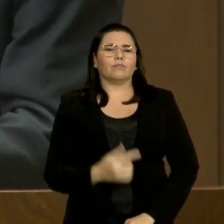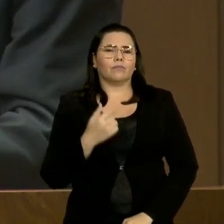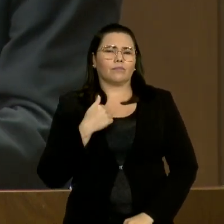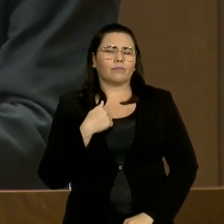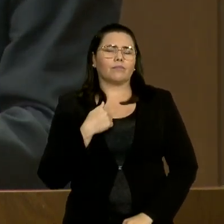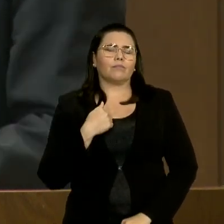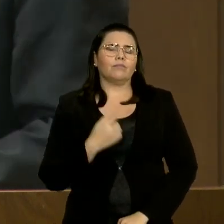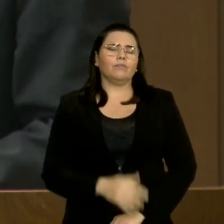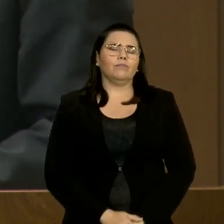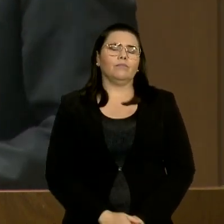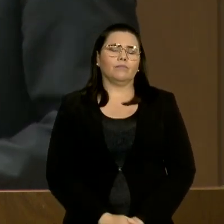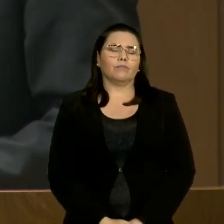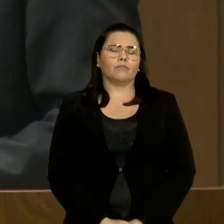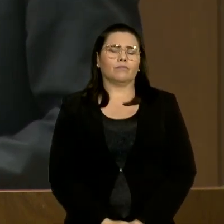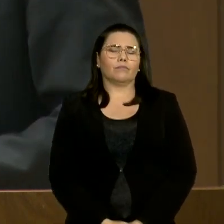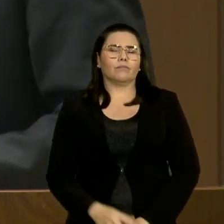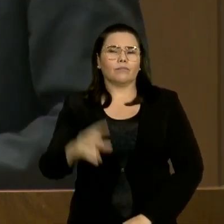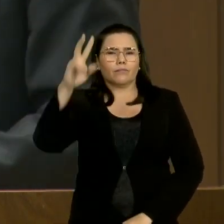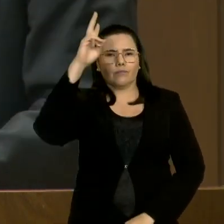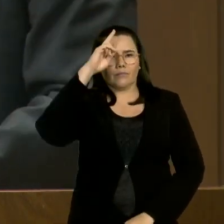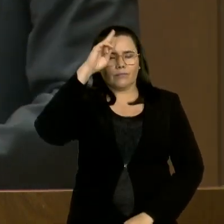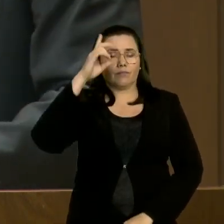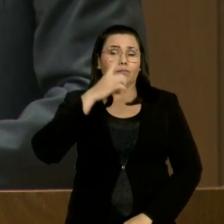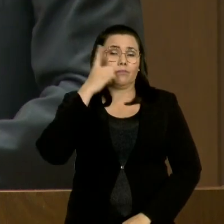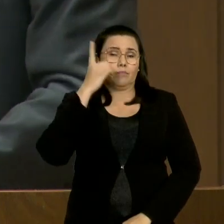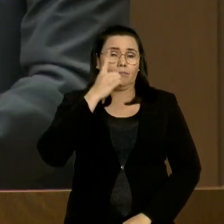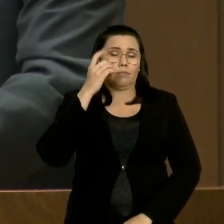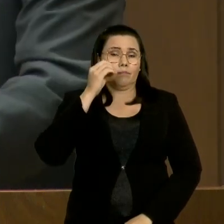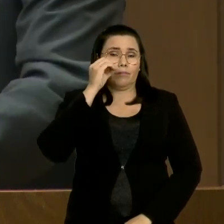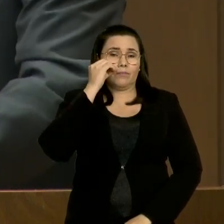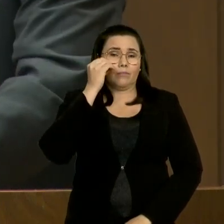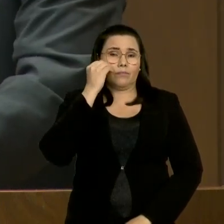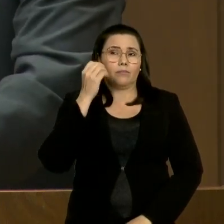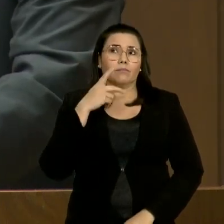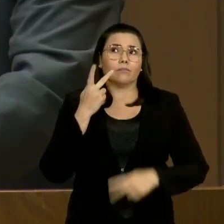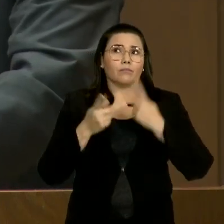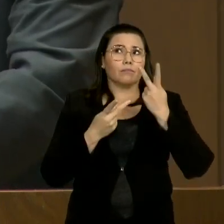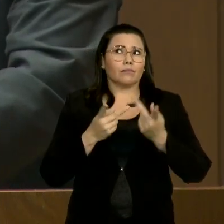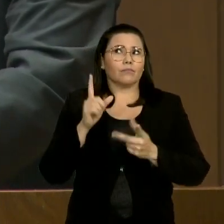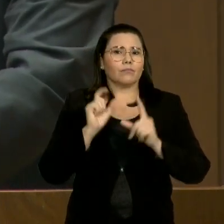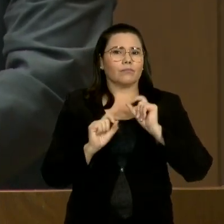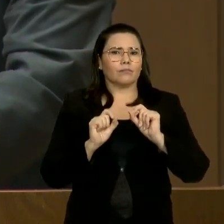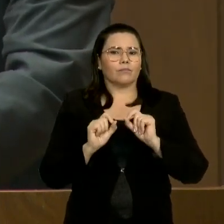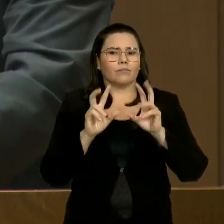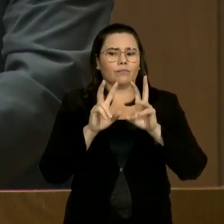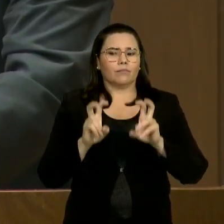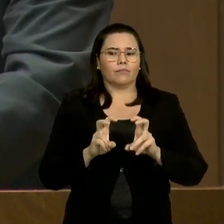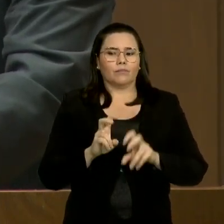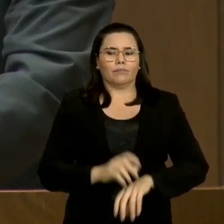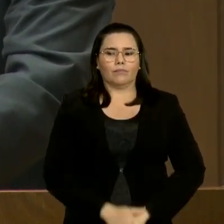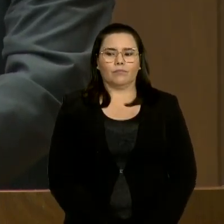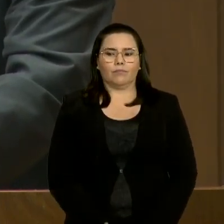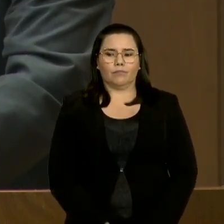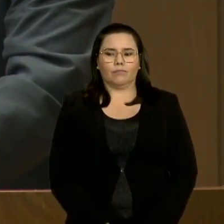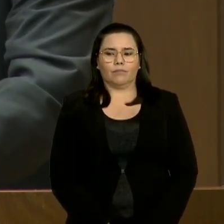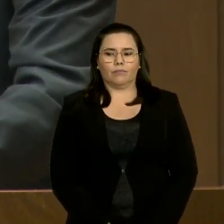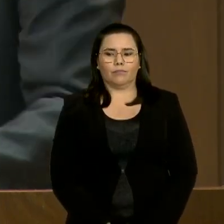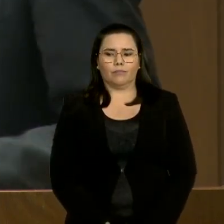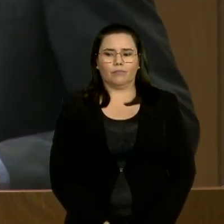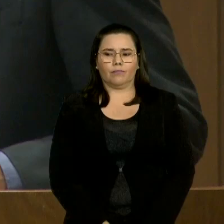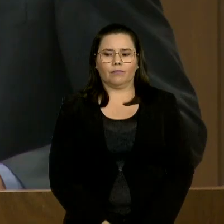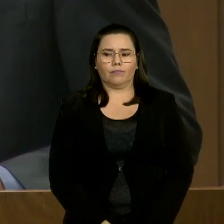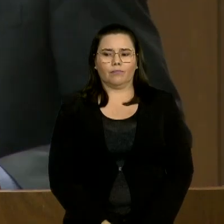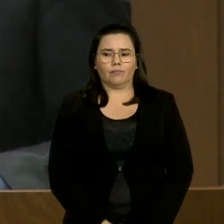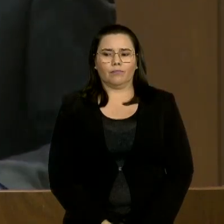quando ele se refere à questão de que agora o